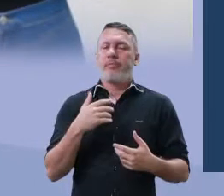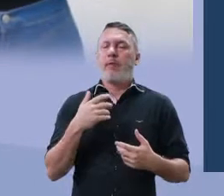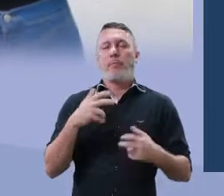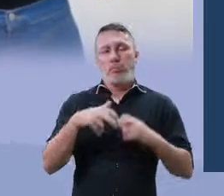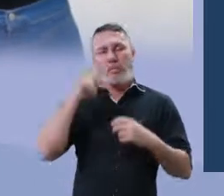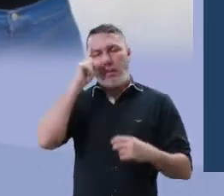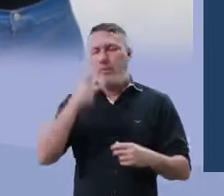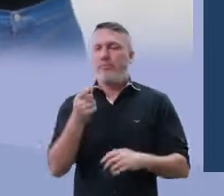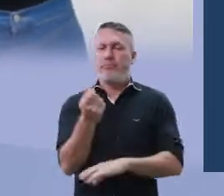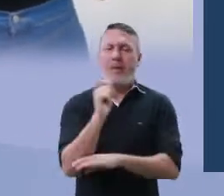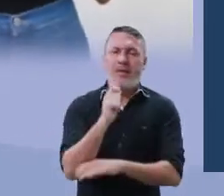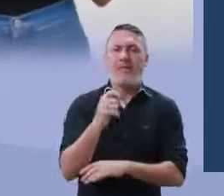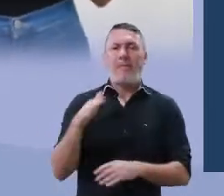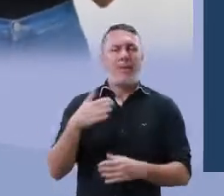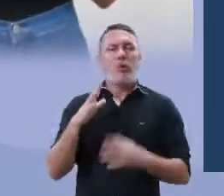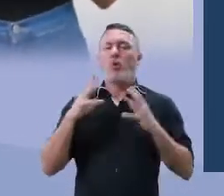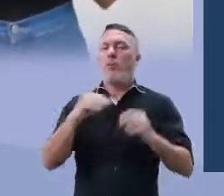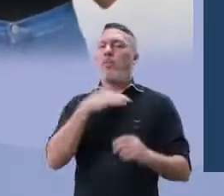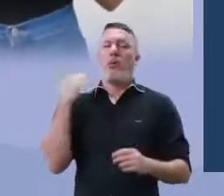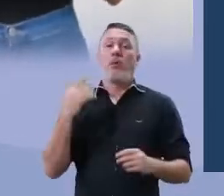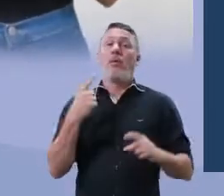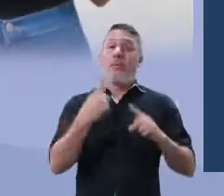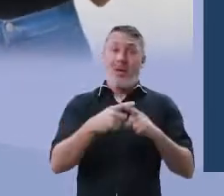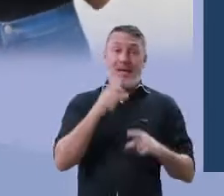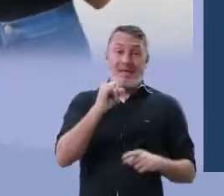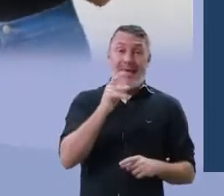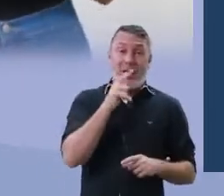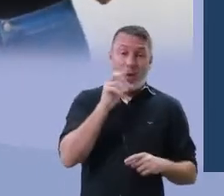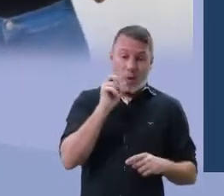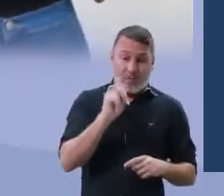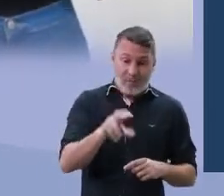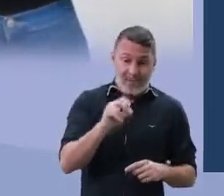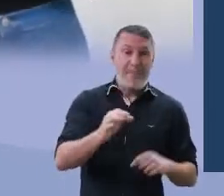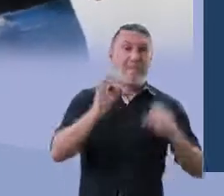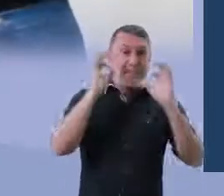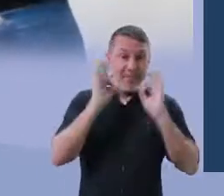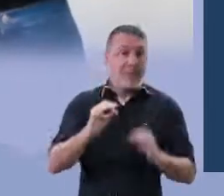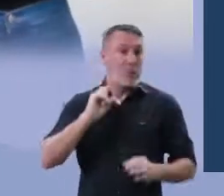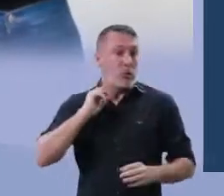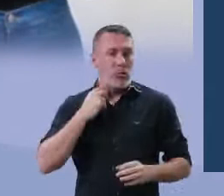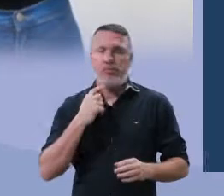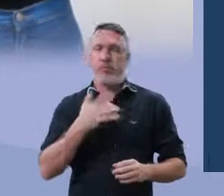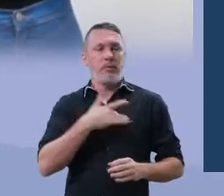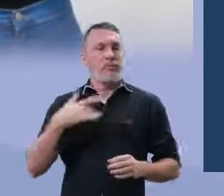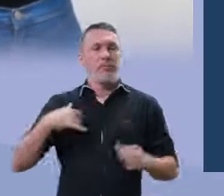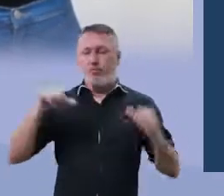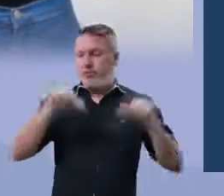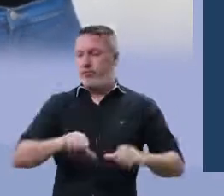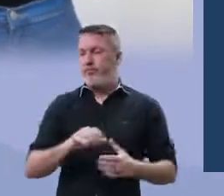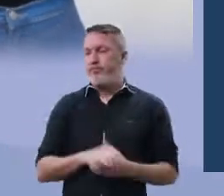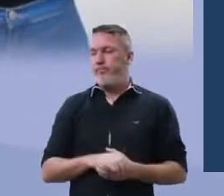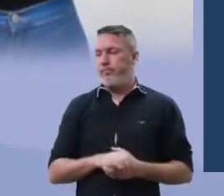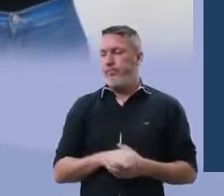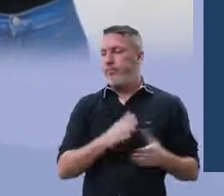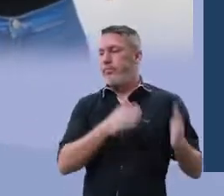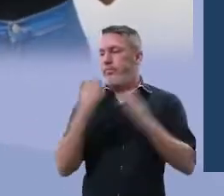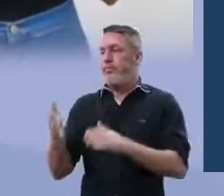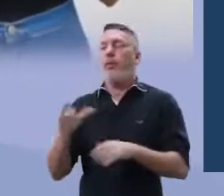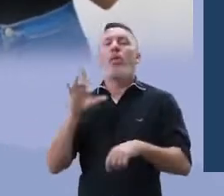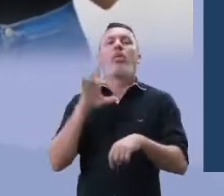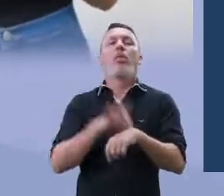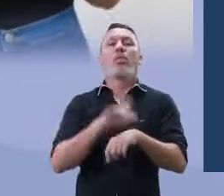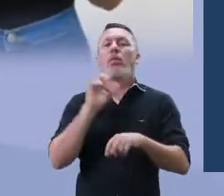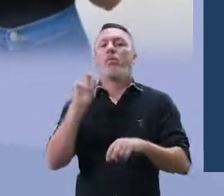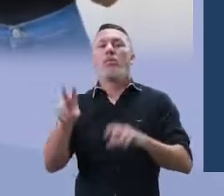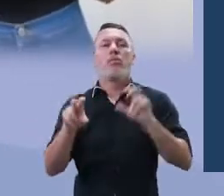acumularam. Então, a magnificação trófica ela é um problema quando a gente tem a água contaminada, a água poluída.